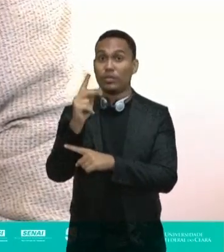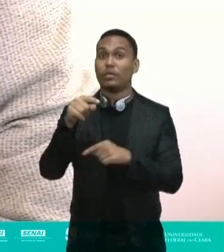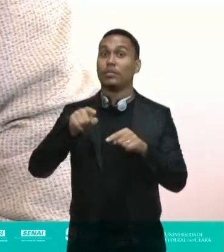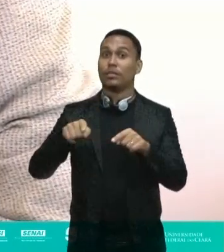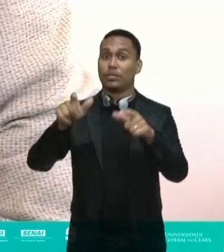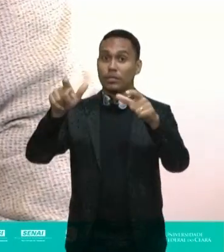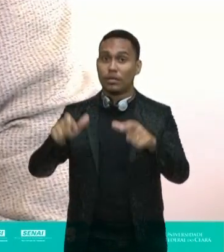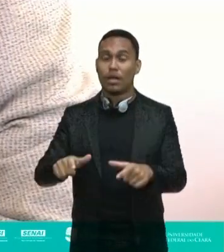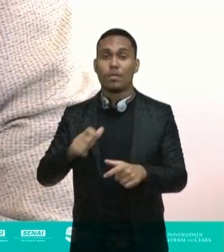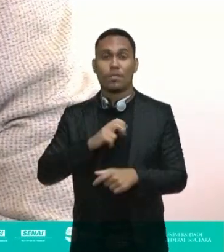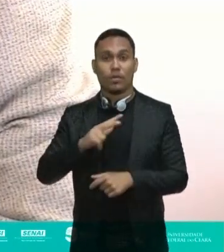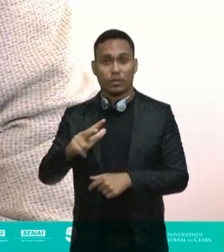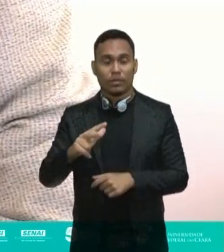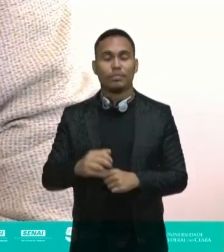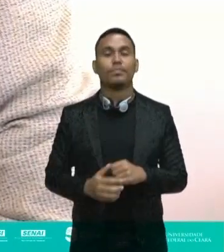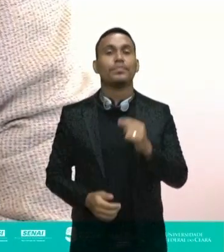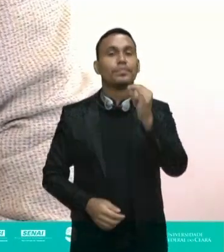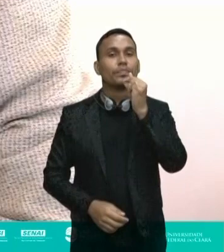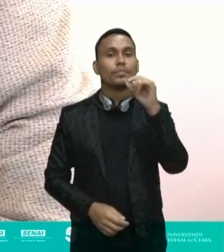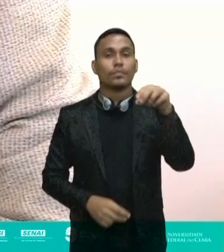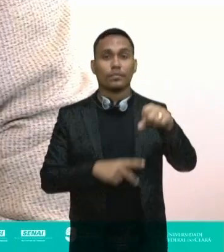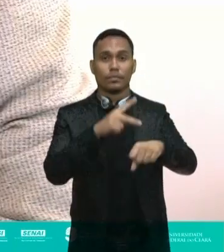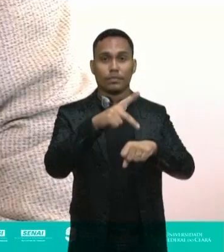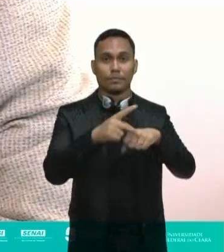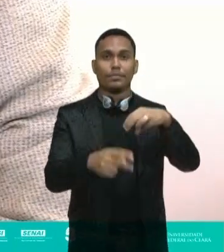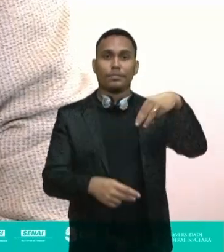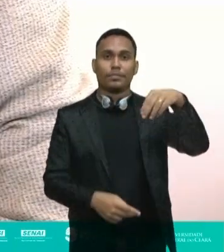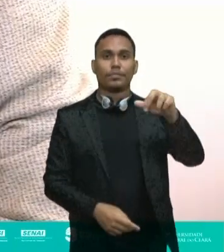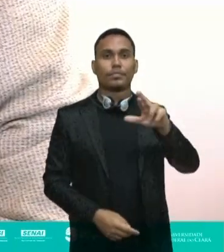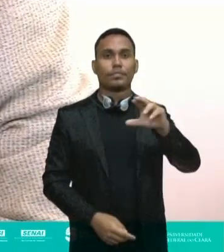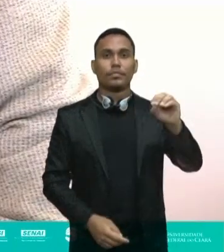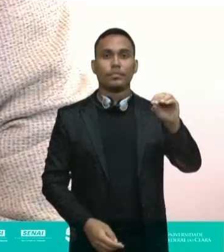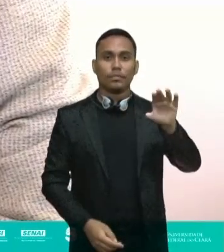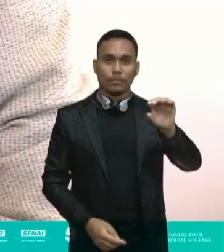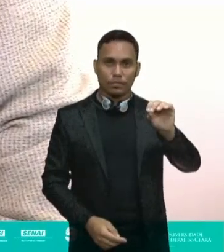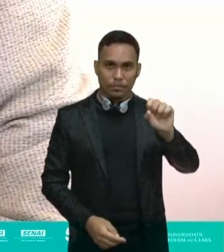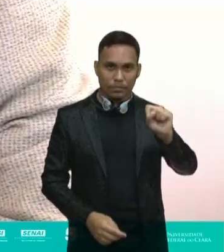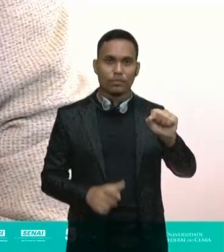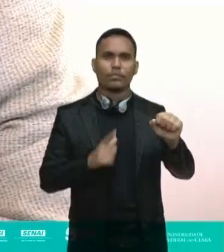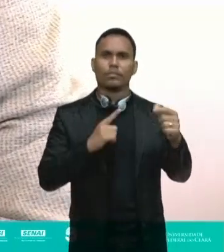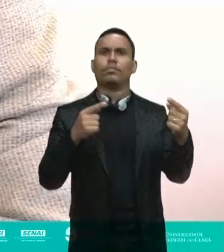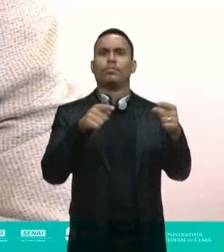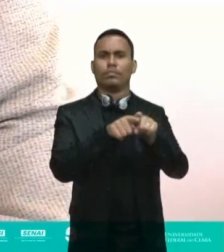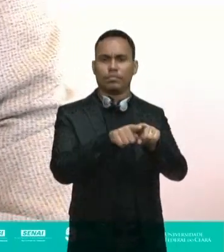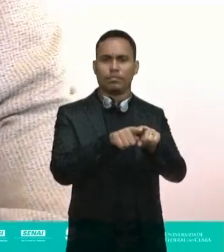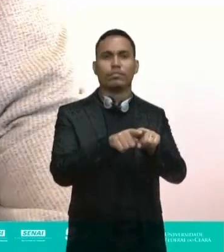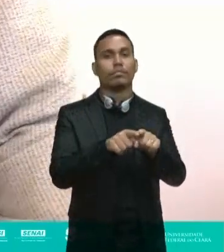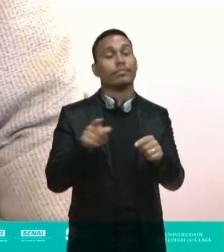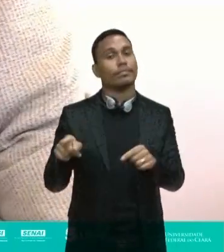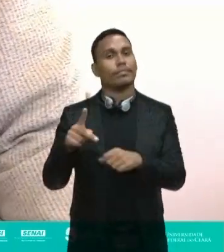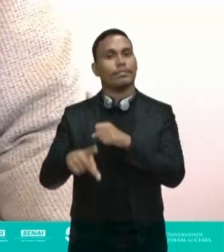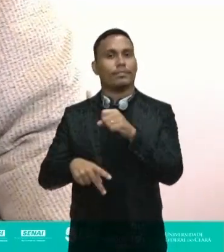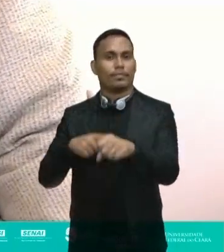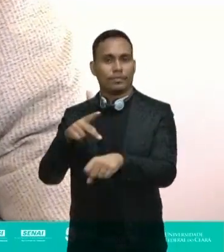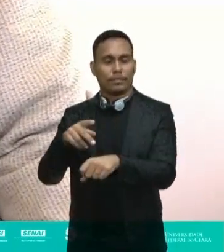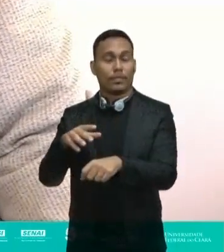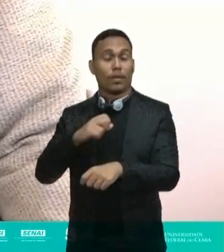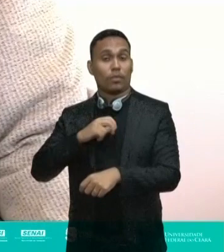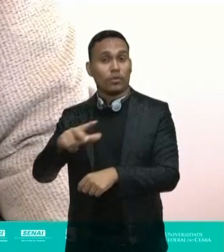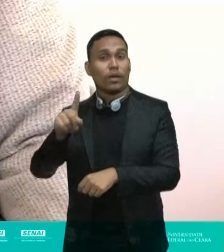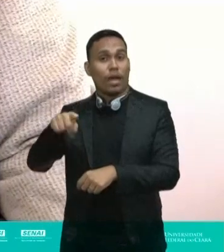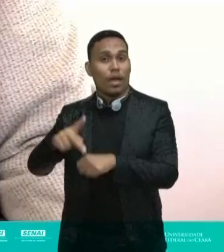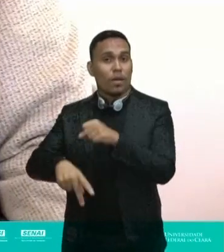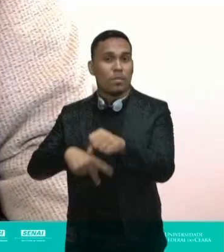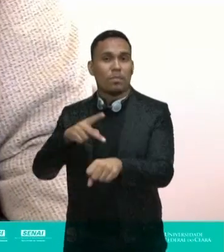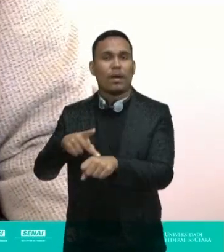Holanda e Marrocos são dois países com quem já temos uma base de entendimento sobre esta matéria. E apesar de Portugal ser um país periférico do sul